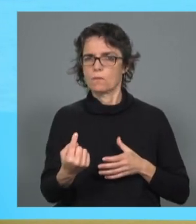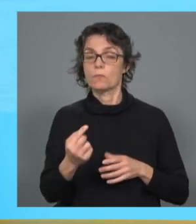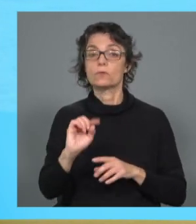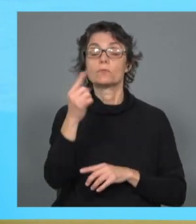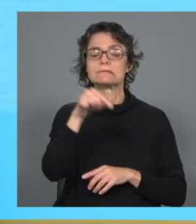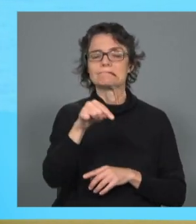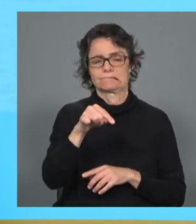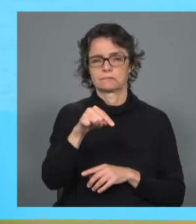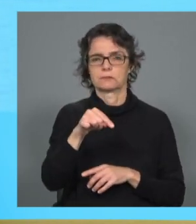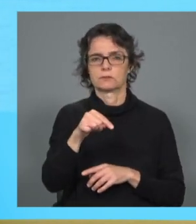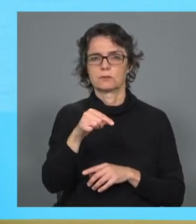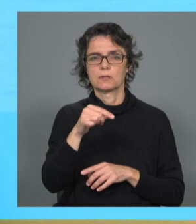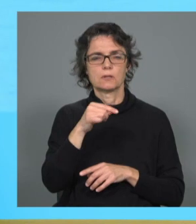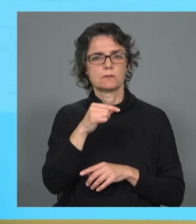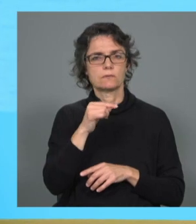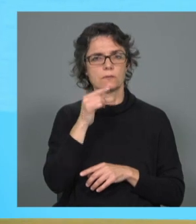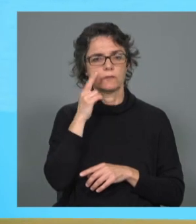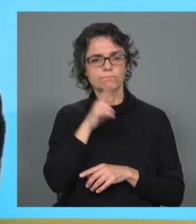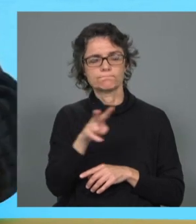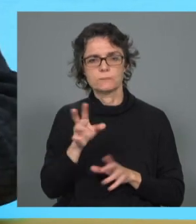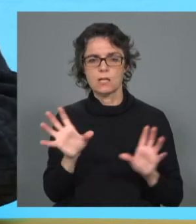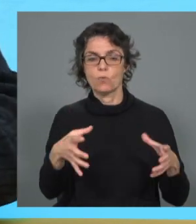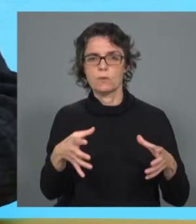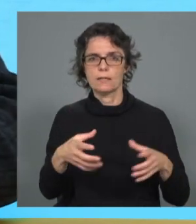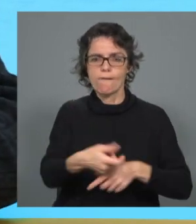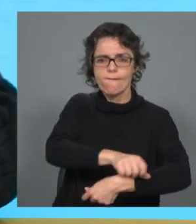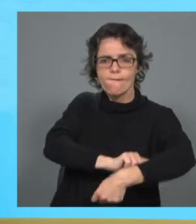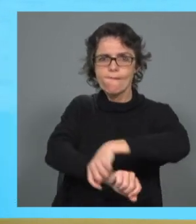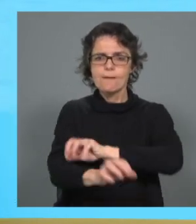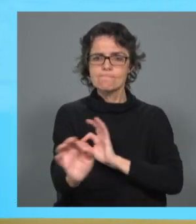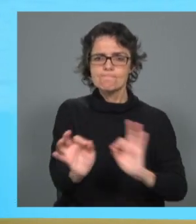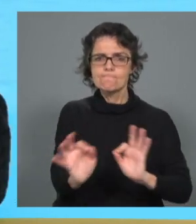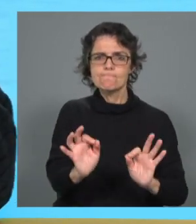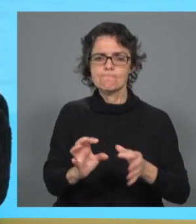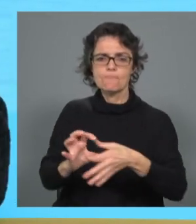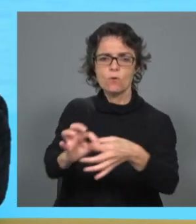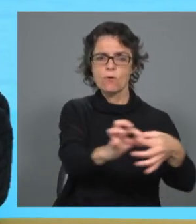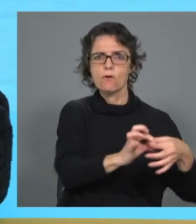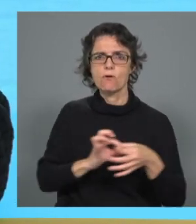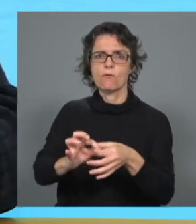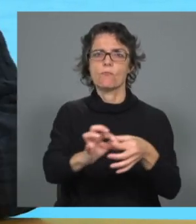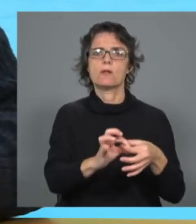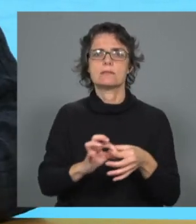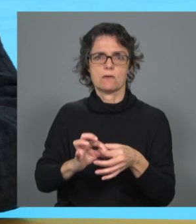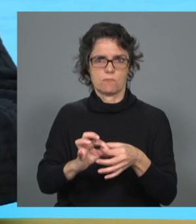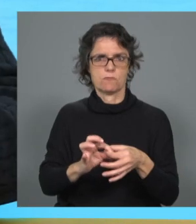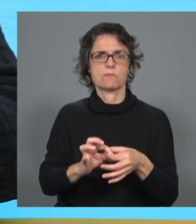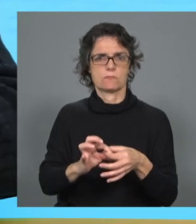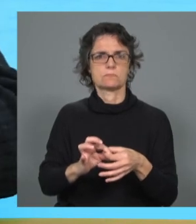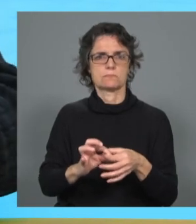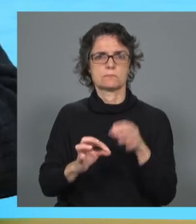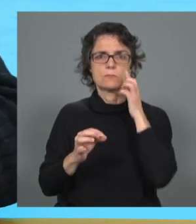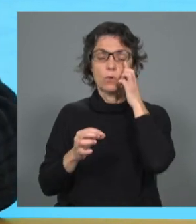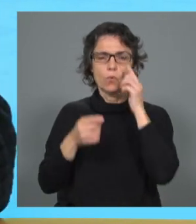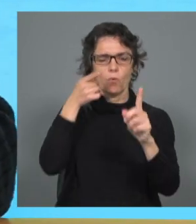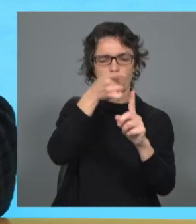esta mobilização conjunta, não é? E nós termos que nos unir uns aos outros para conseguirmos os meios